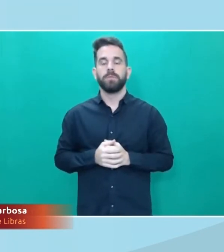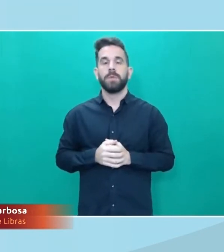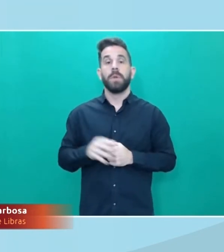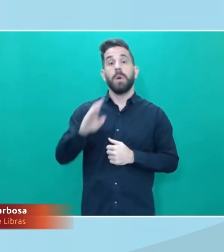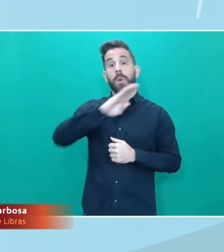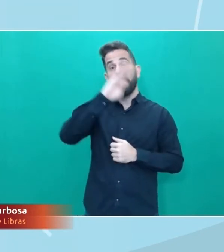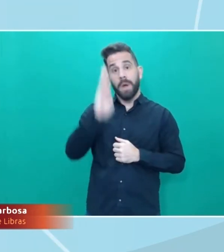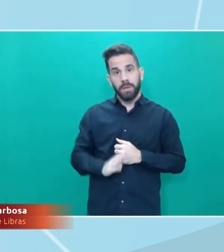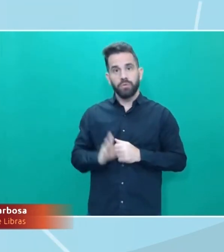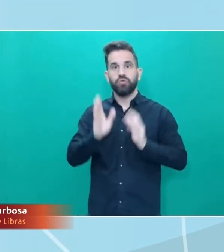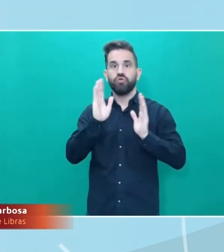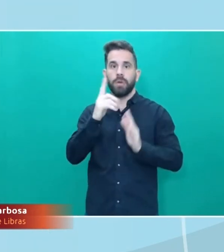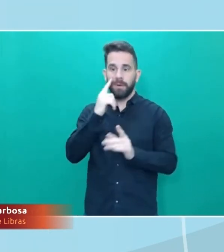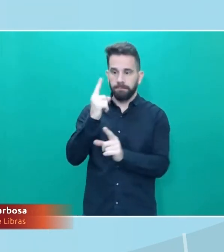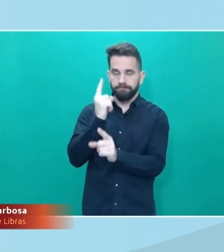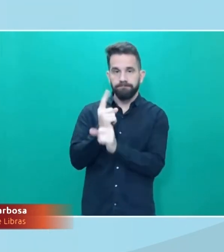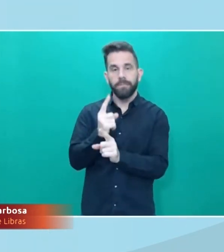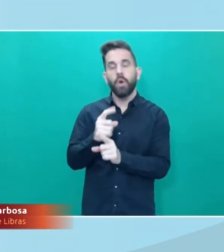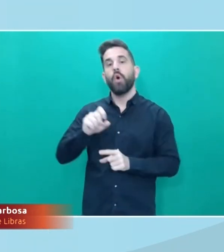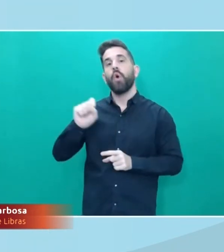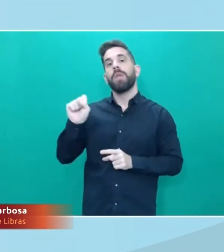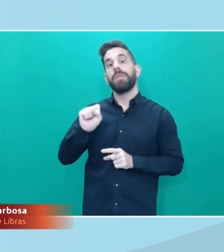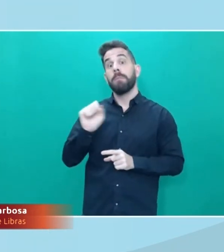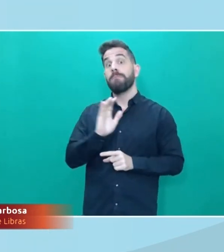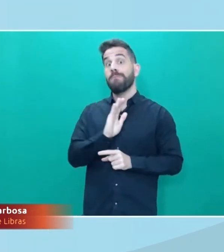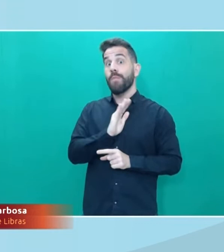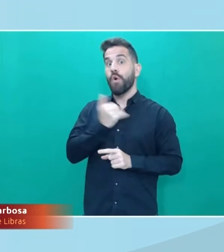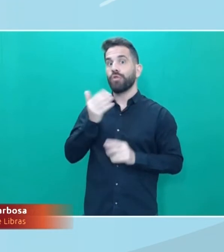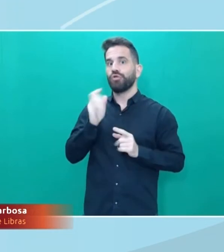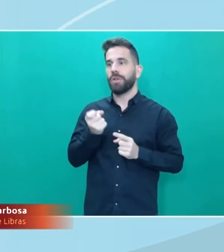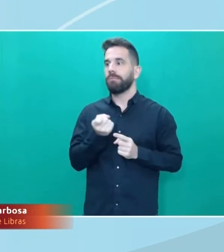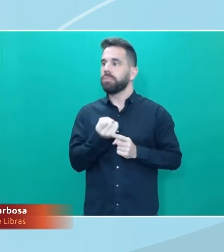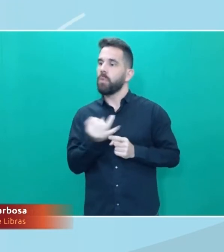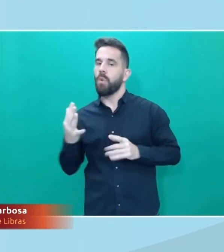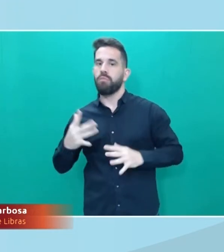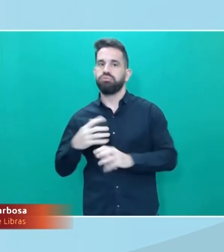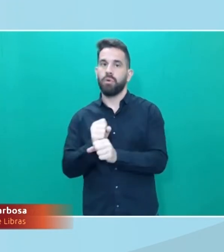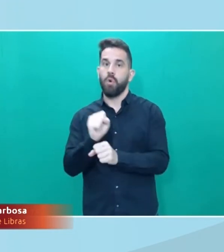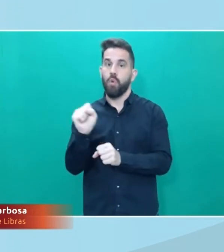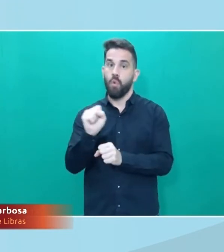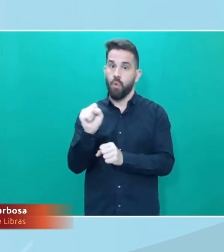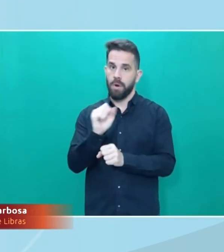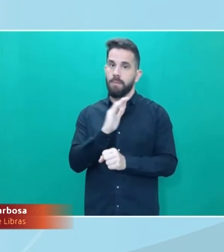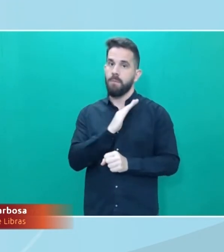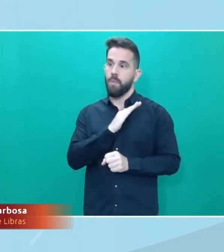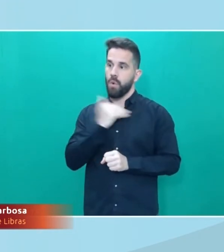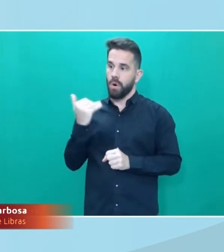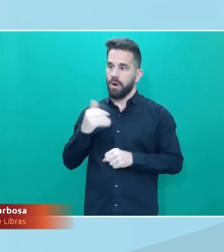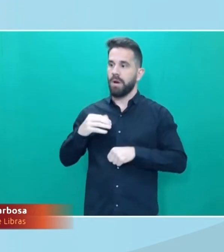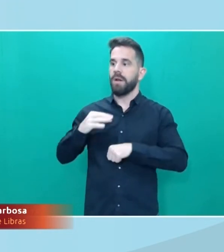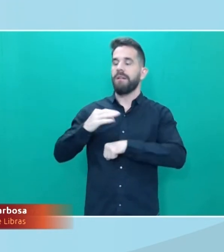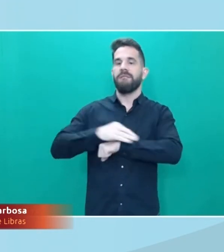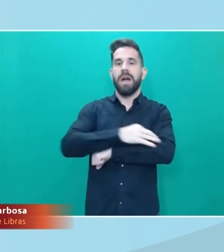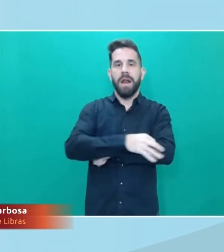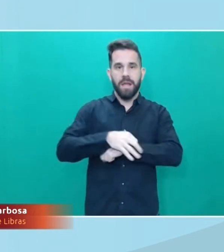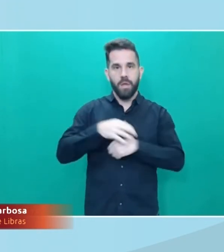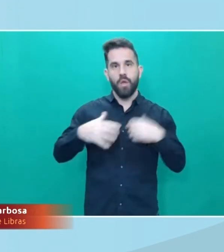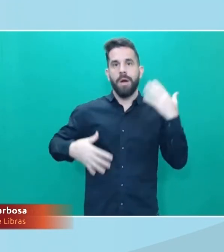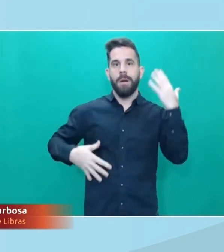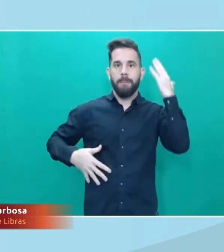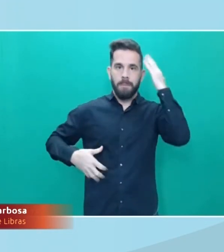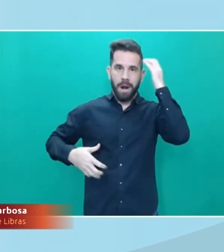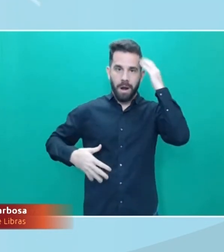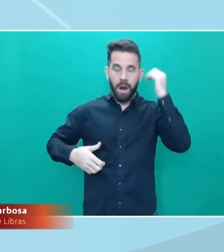por varíola dos macacos. Essa morte foi registrada na cidade de Divinópolis, Minas Gerais, segundo o